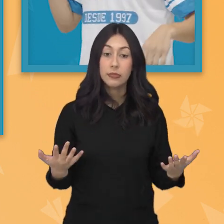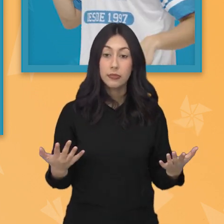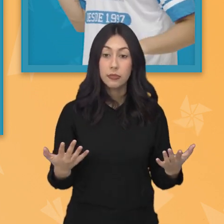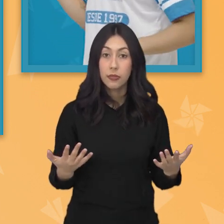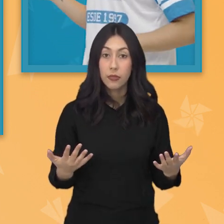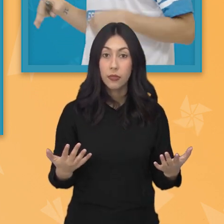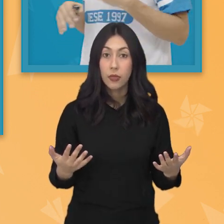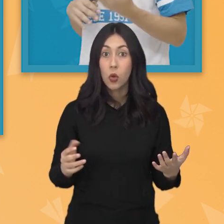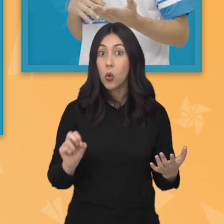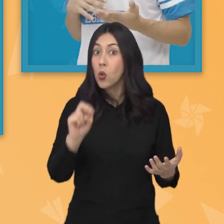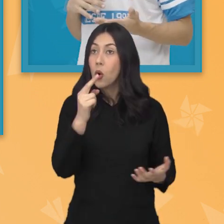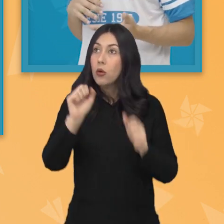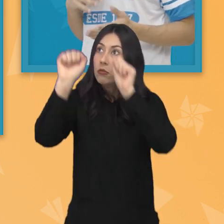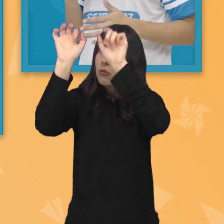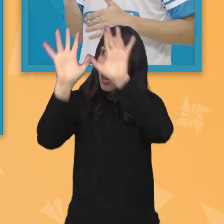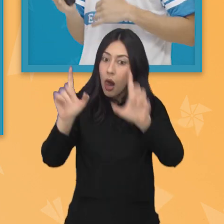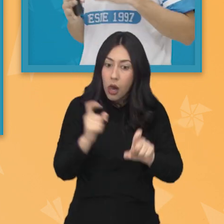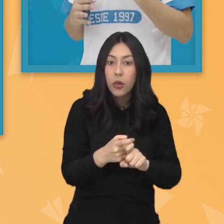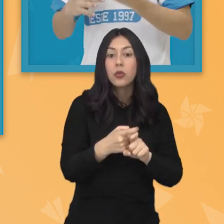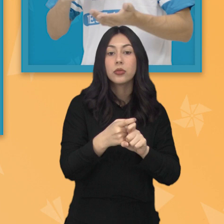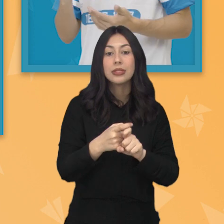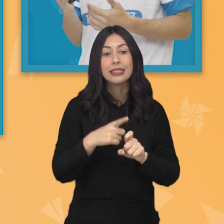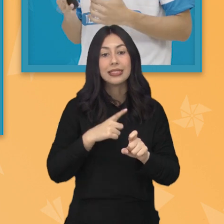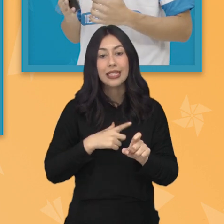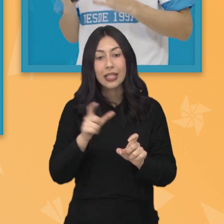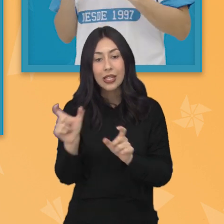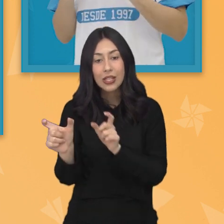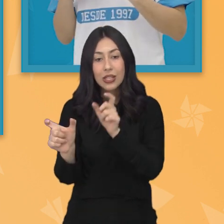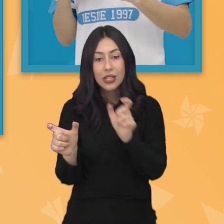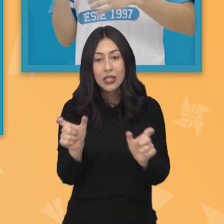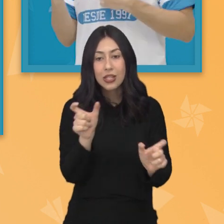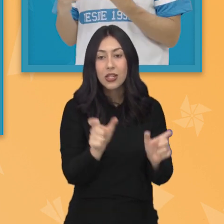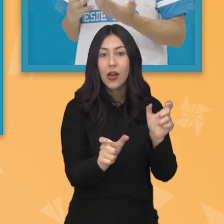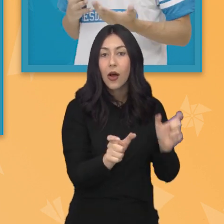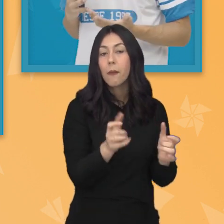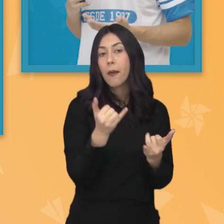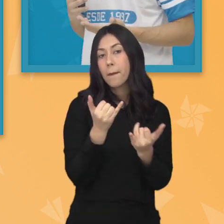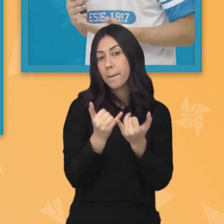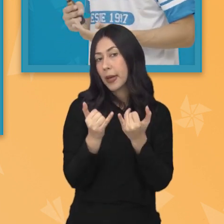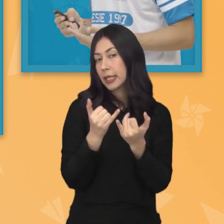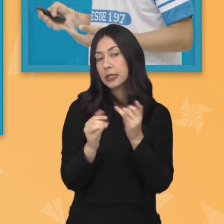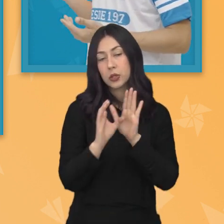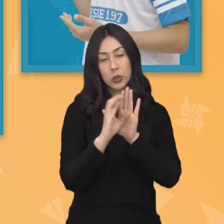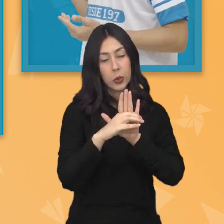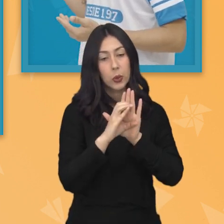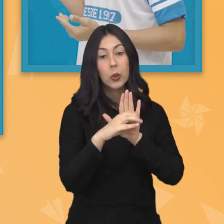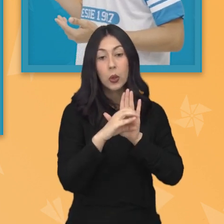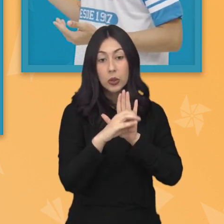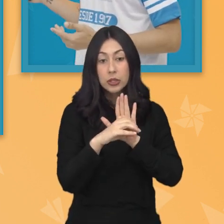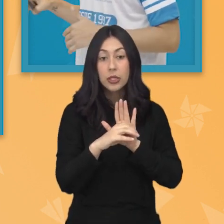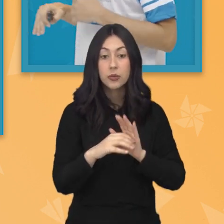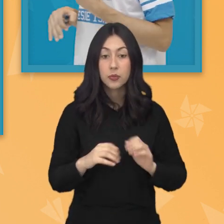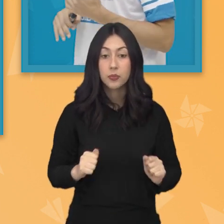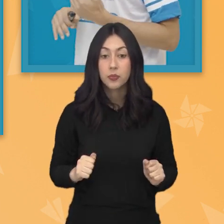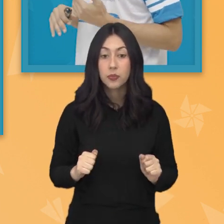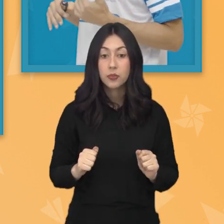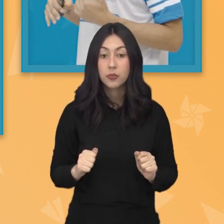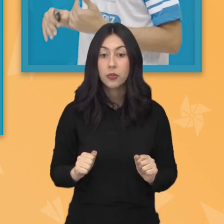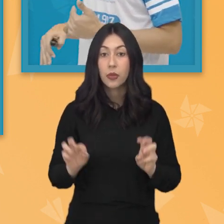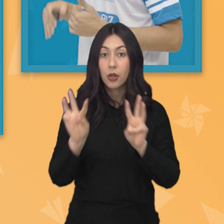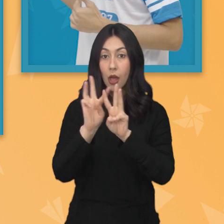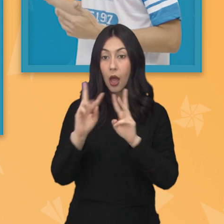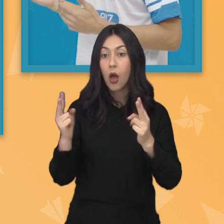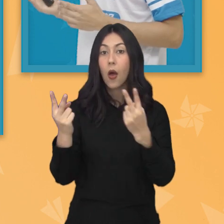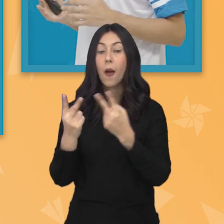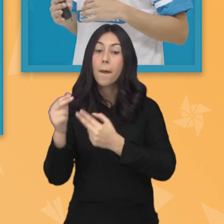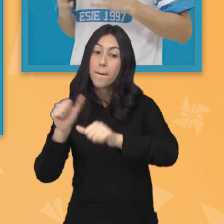sólido, eles têm alguns nomes bem parecidos com a ideia do conceito mesmo. As mudanças de estado físico,